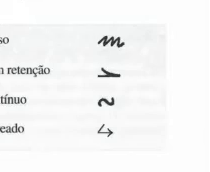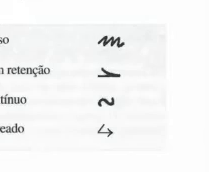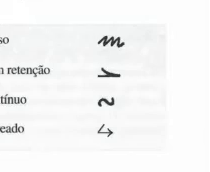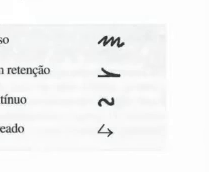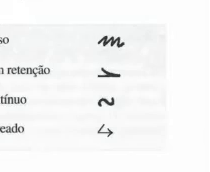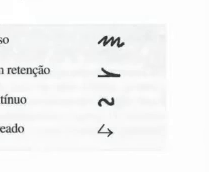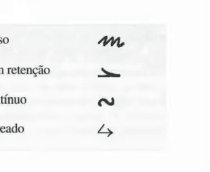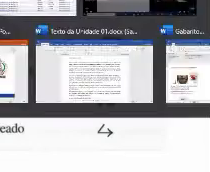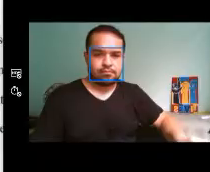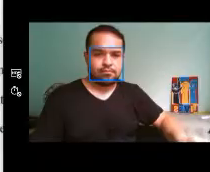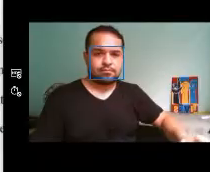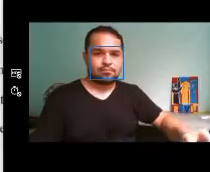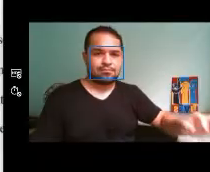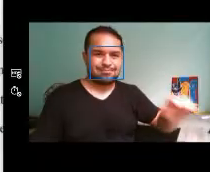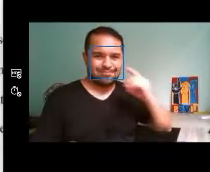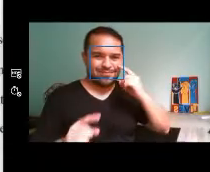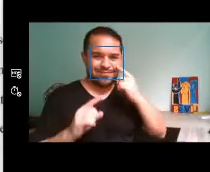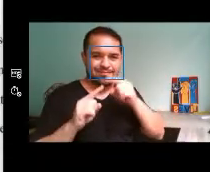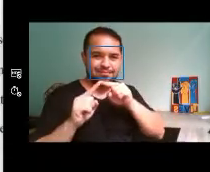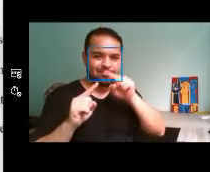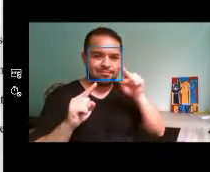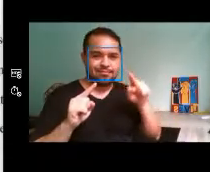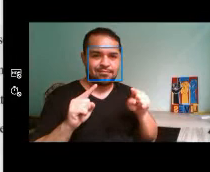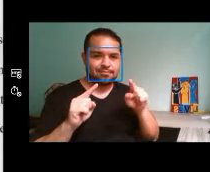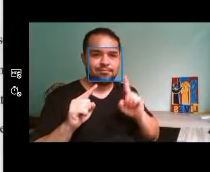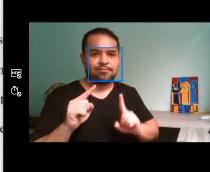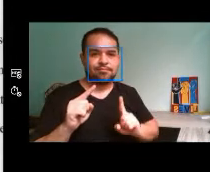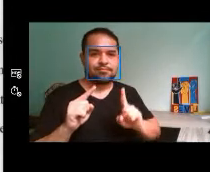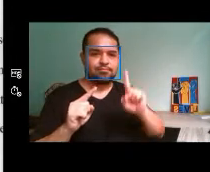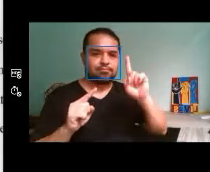ok? Viram aí?